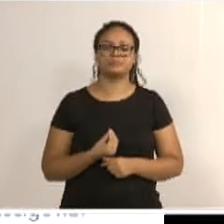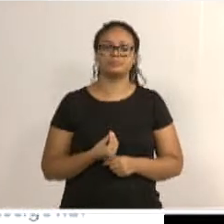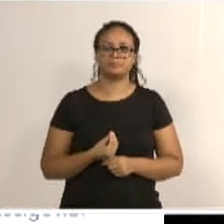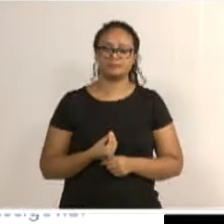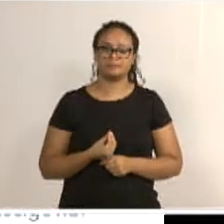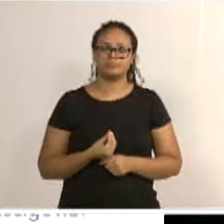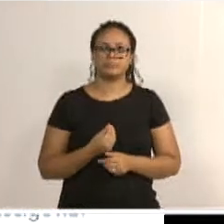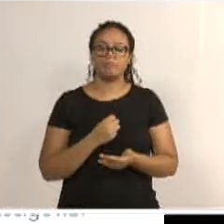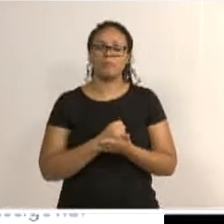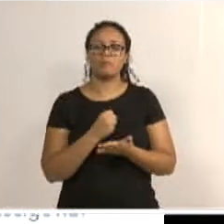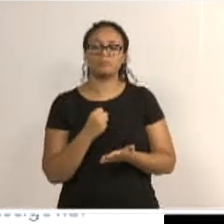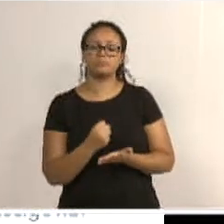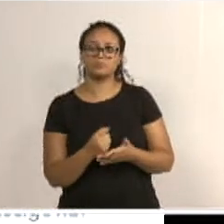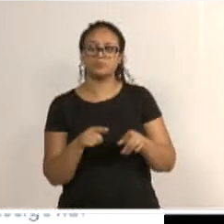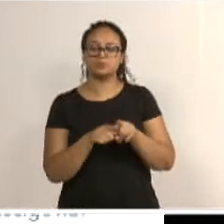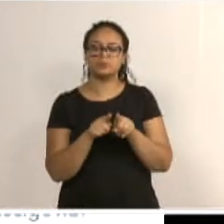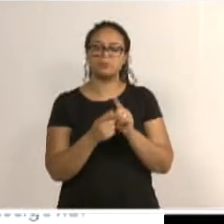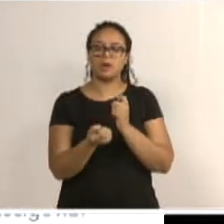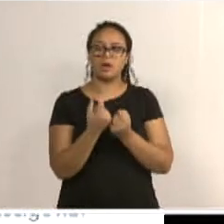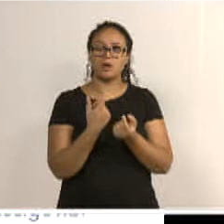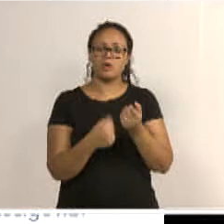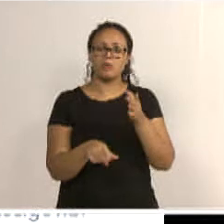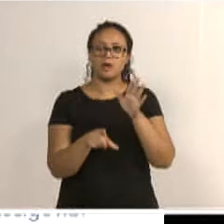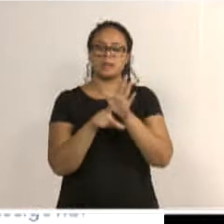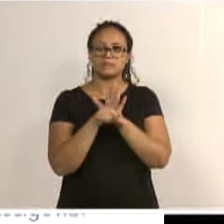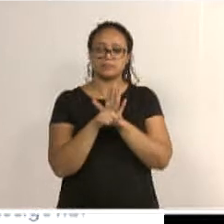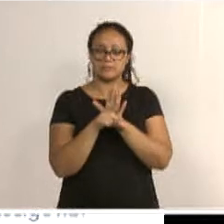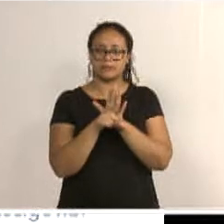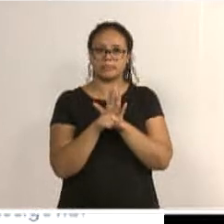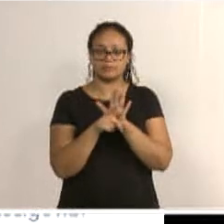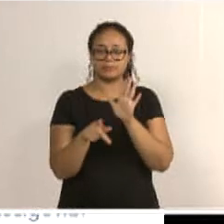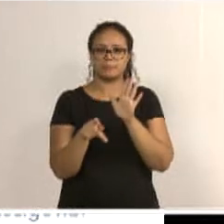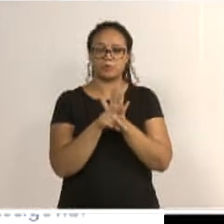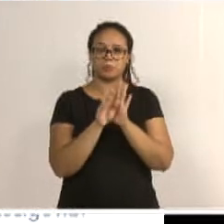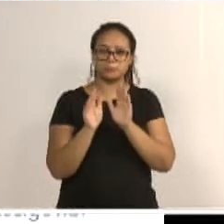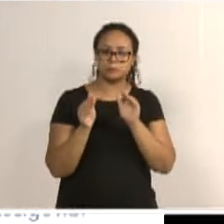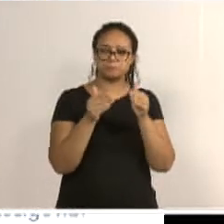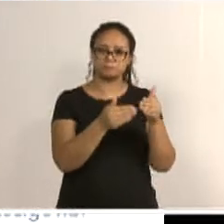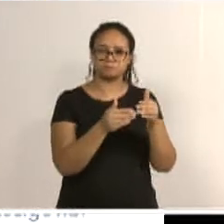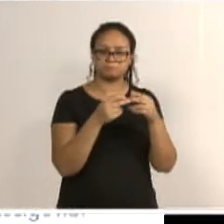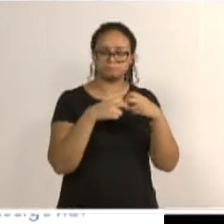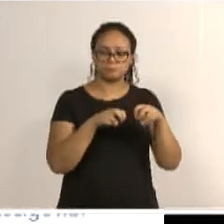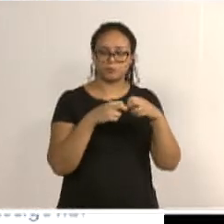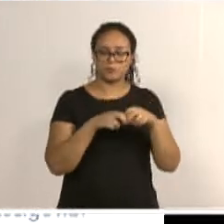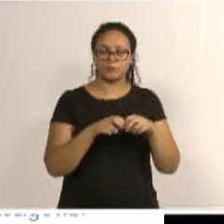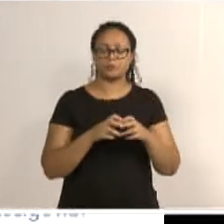contrato e de até algumas leis municipais que favoreceriam o transporte público municipal.